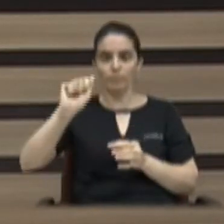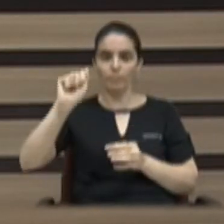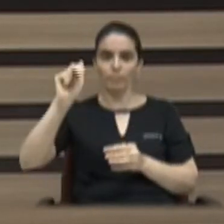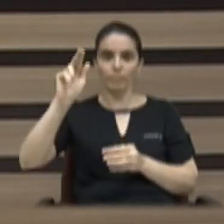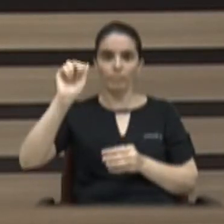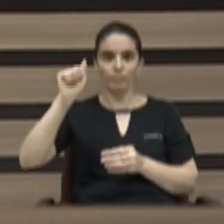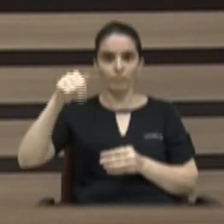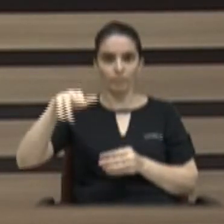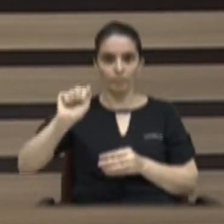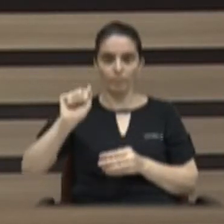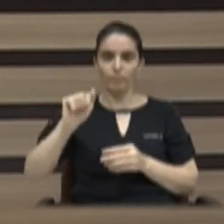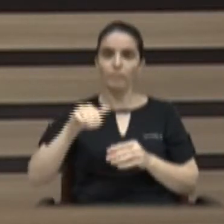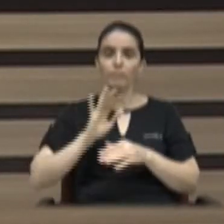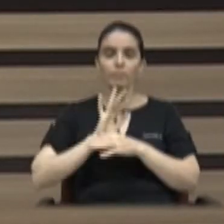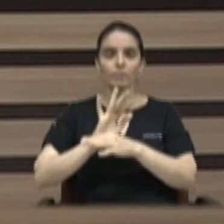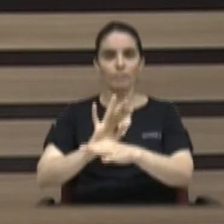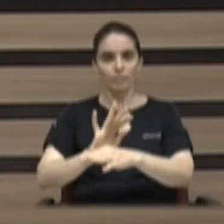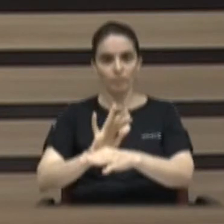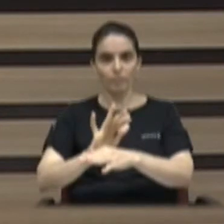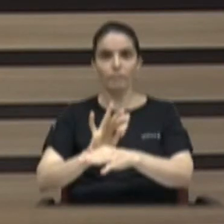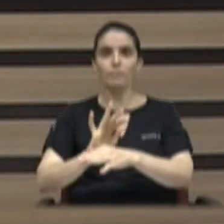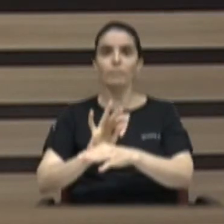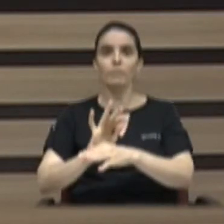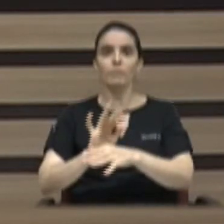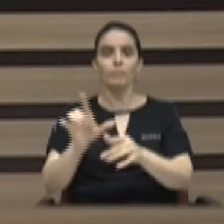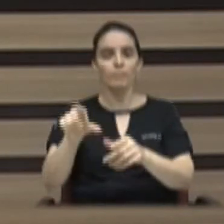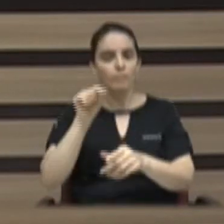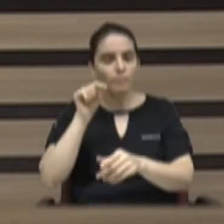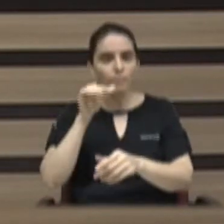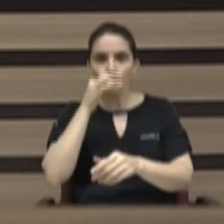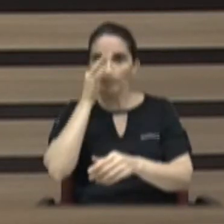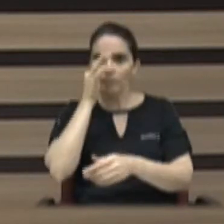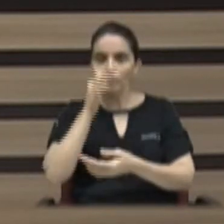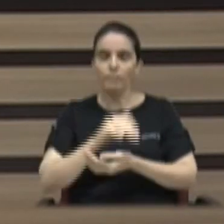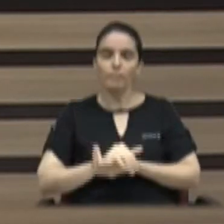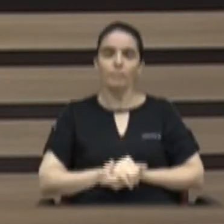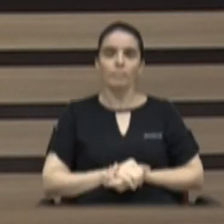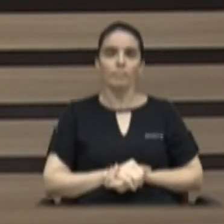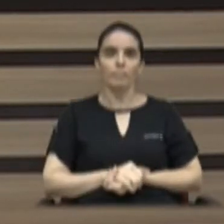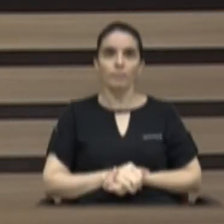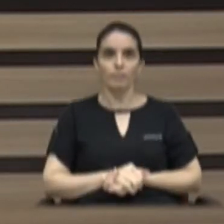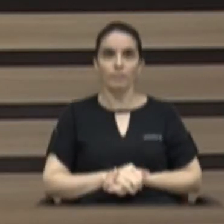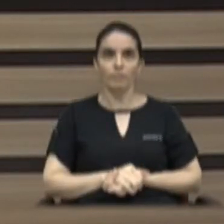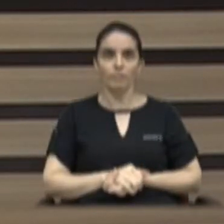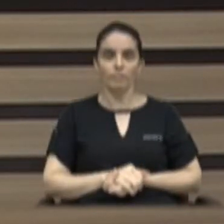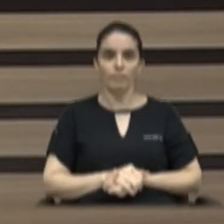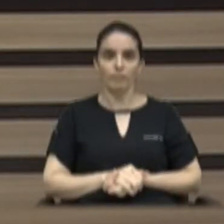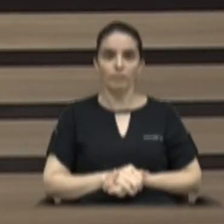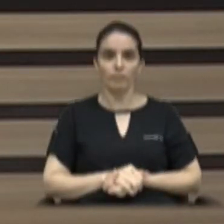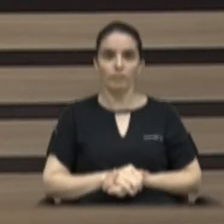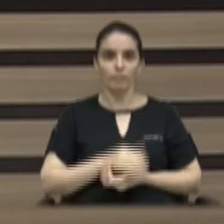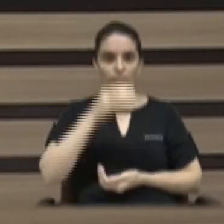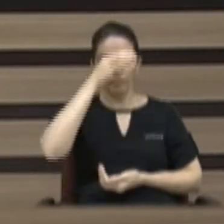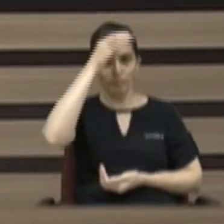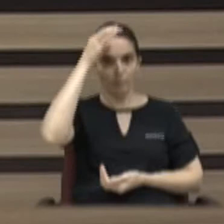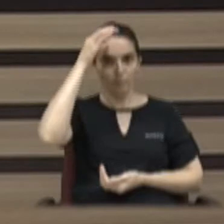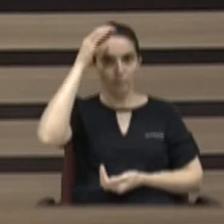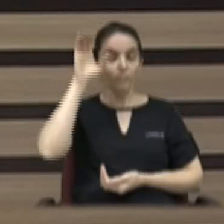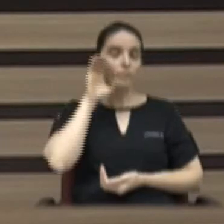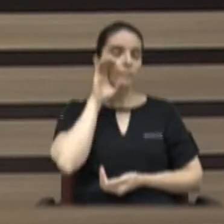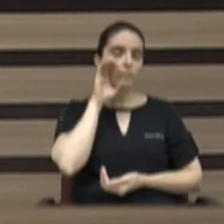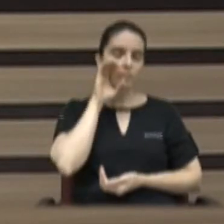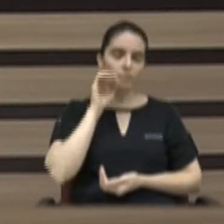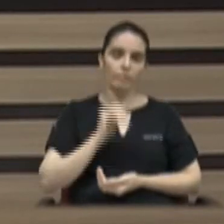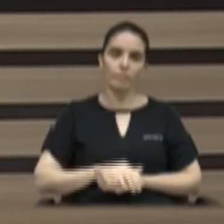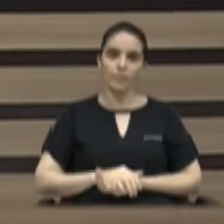todas que ajudaram para que escolhesse a flor. Obrigado, presidente. Questão de ordem, vereadora Constância Félix.